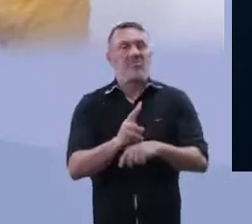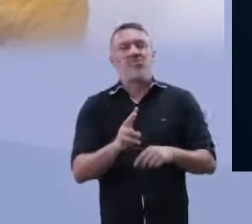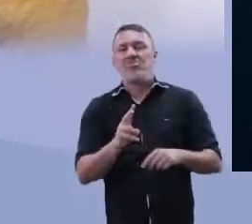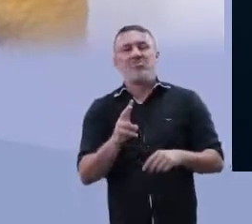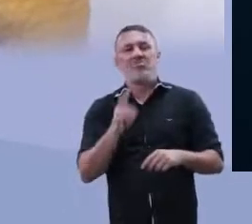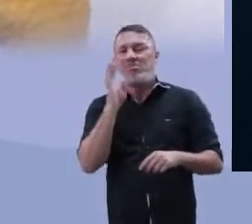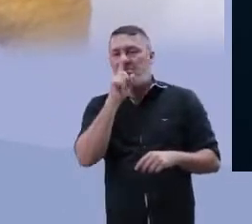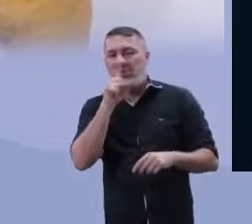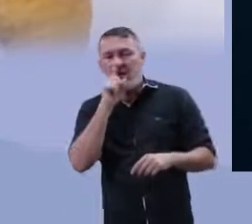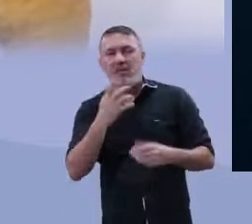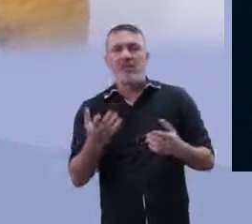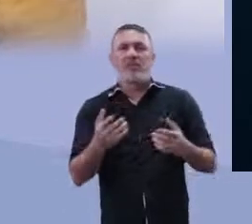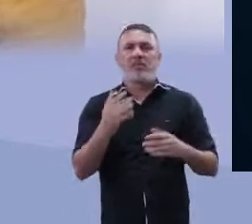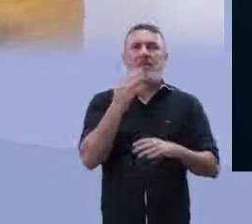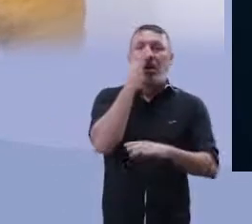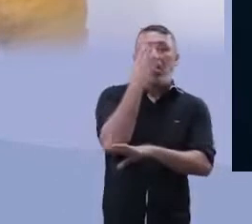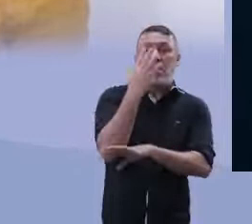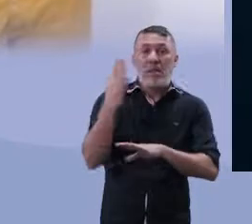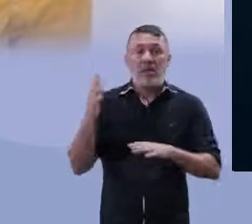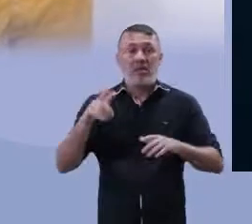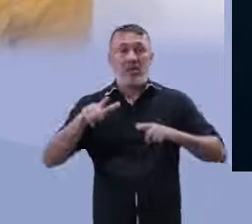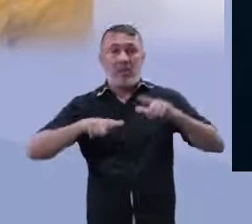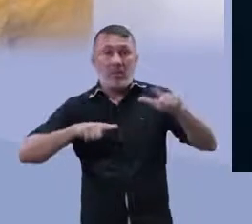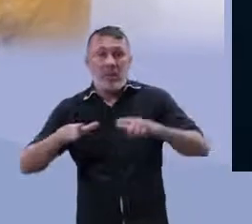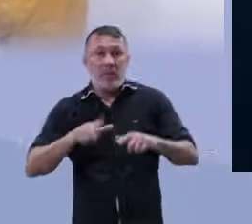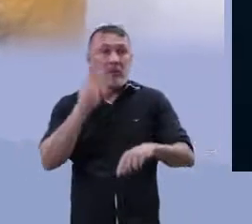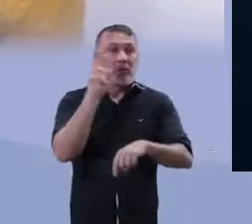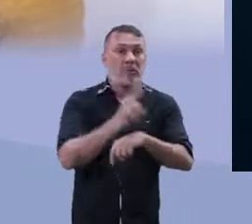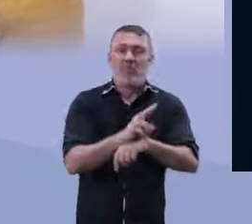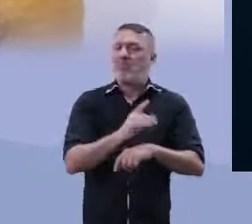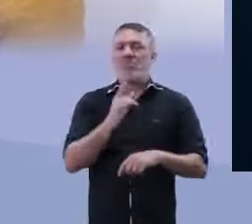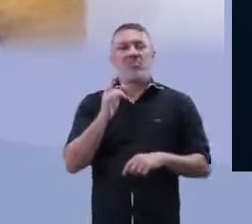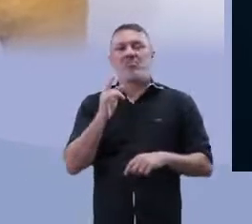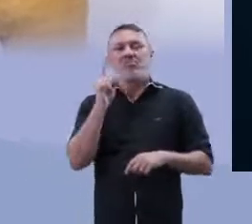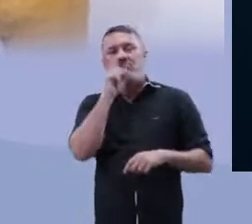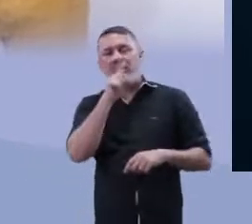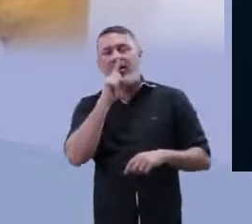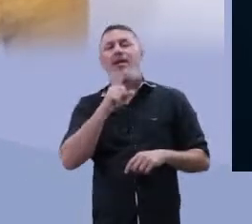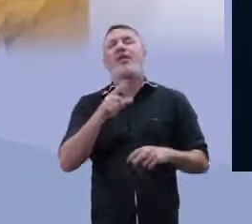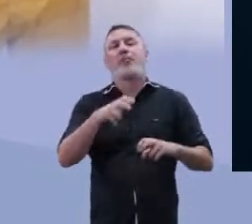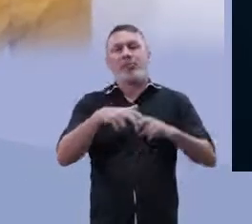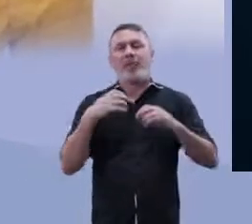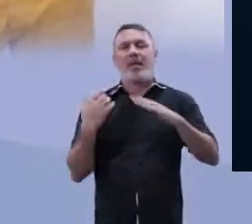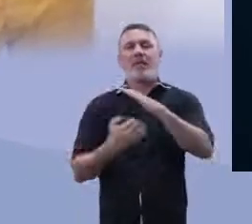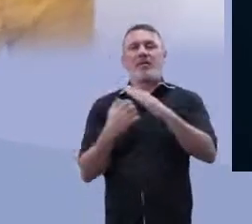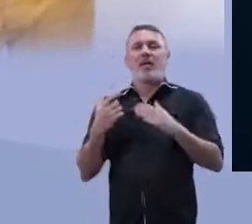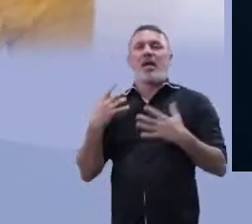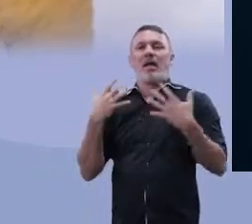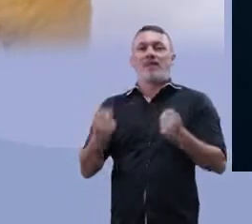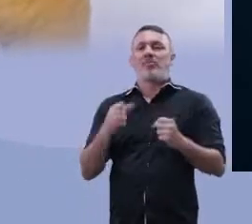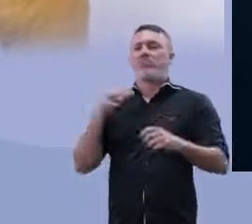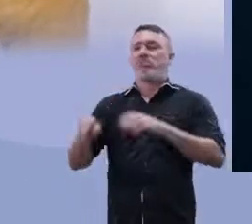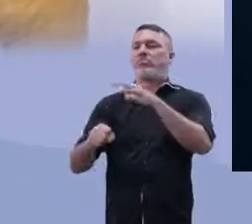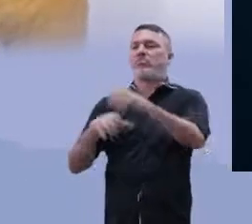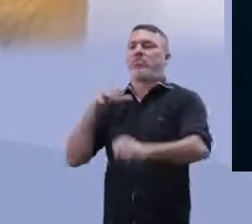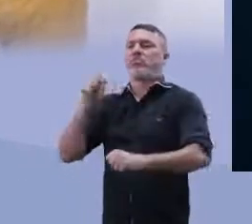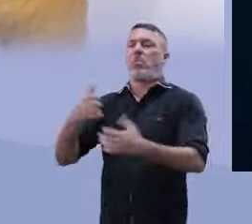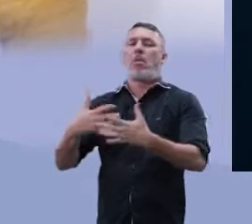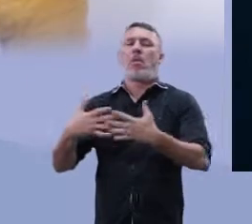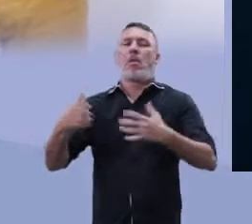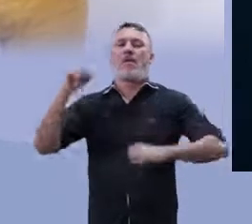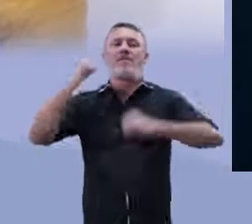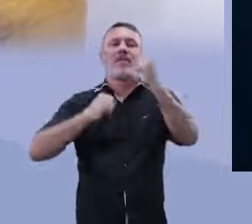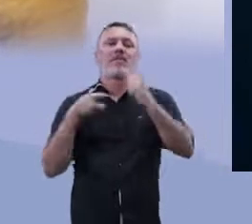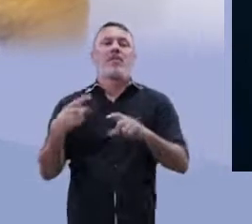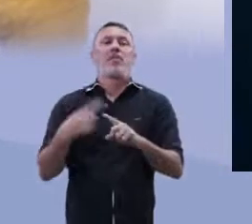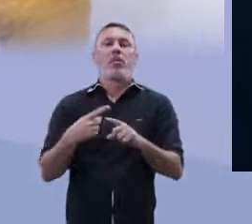assim, fiscalização ambiental, trabalhista, tudo isso daí facilita para, né, uma introdução dessas empresas, né, com